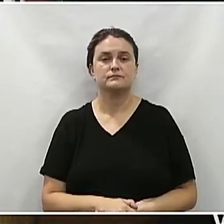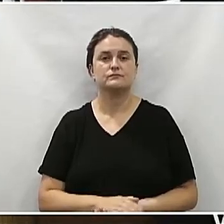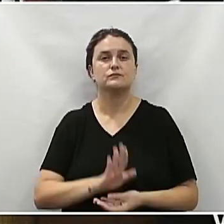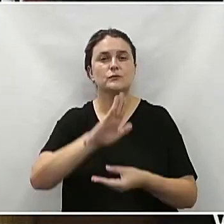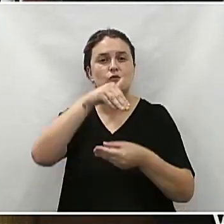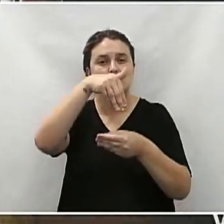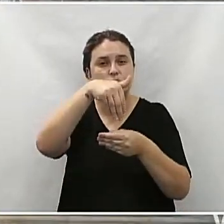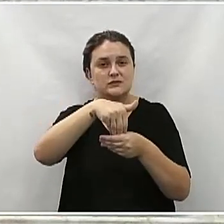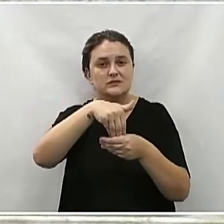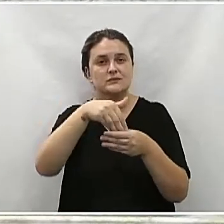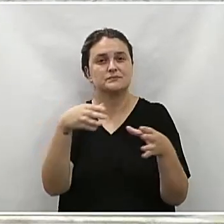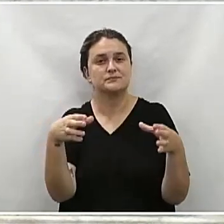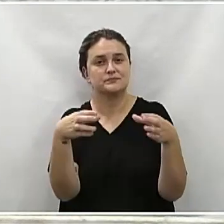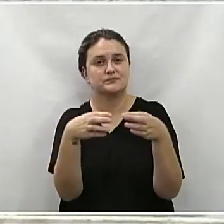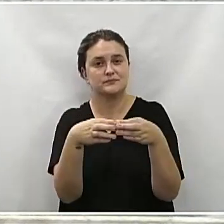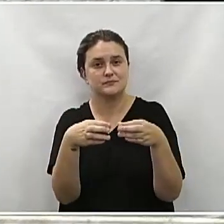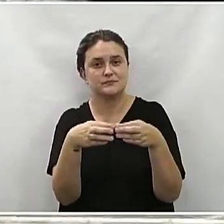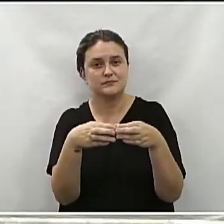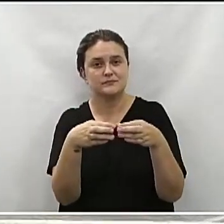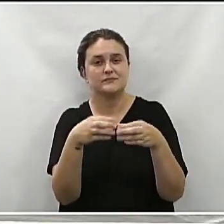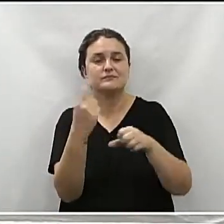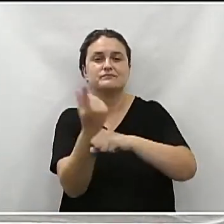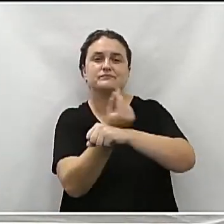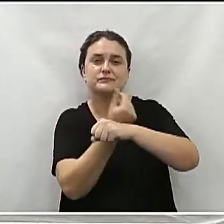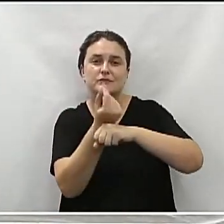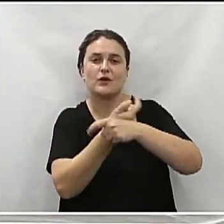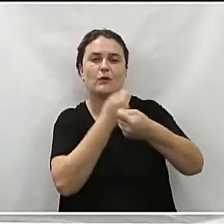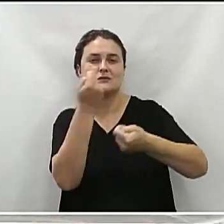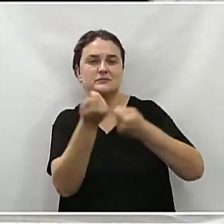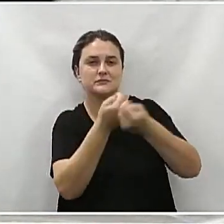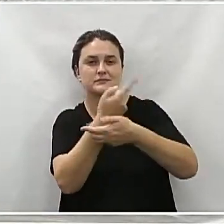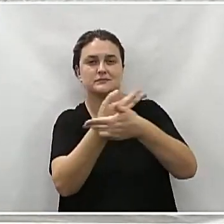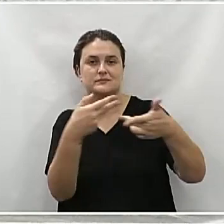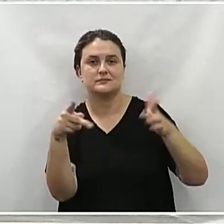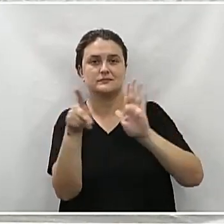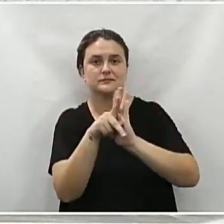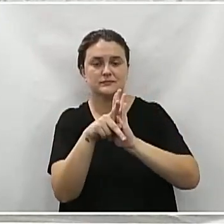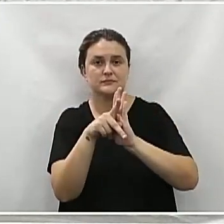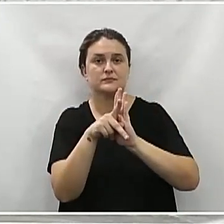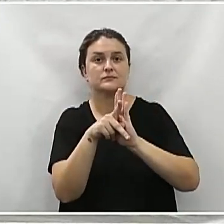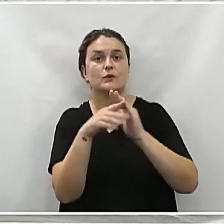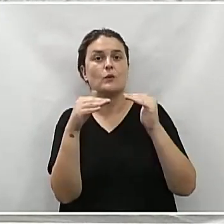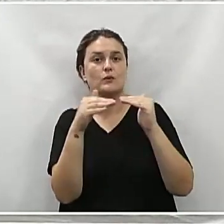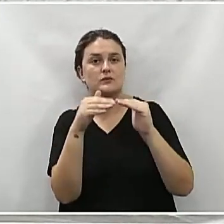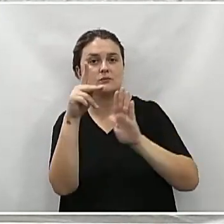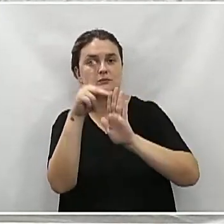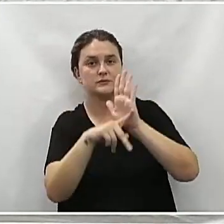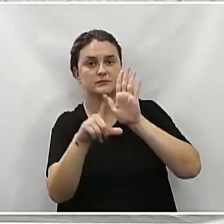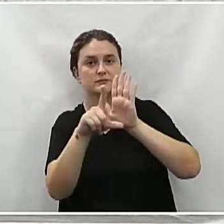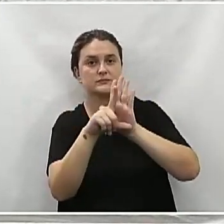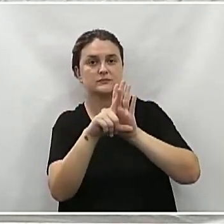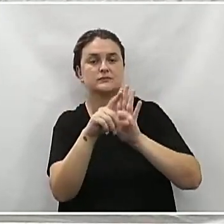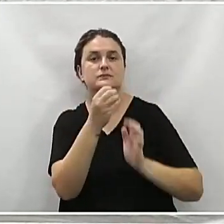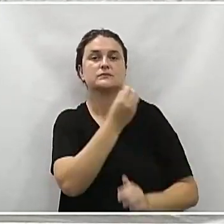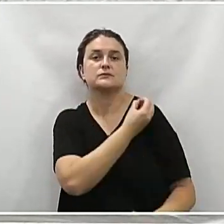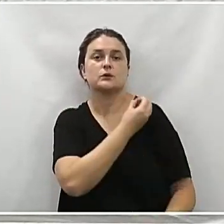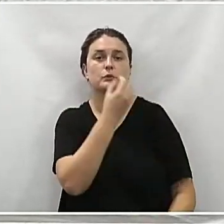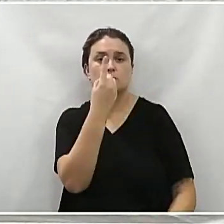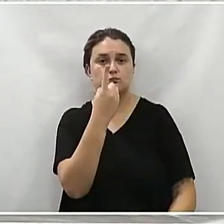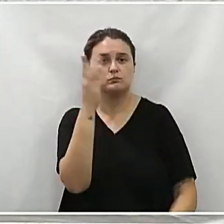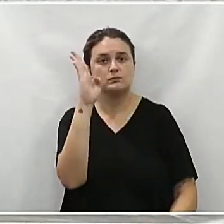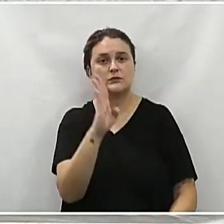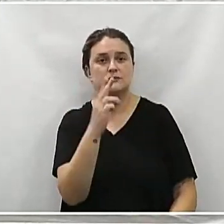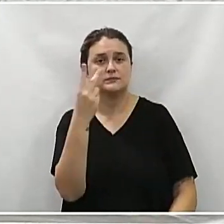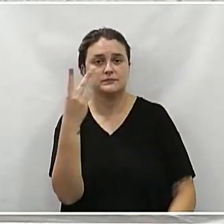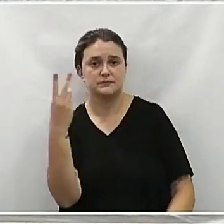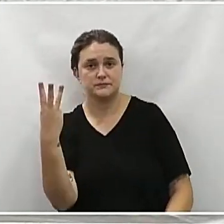Votação do parecer fundamentado da Comissão de Finanças, Orçamento e Patrimônio, favorável ao Projeto de Lei Ordinária nº 1 de